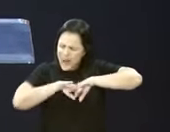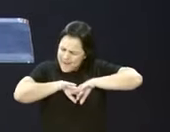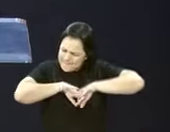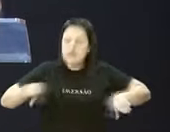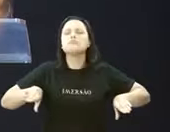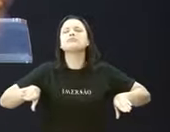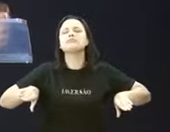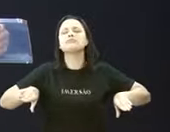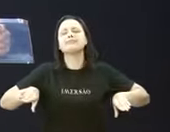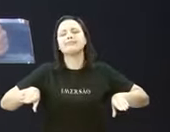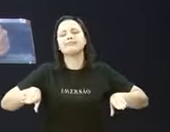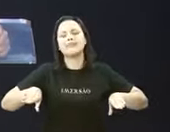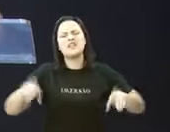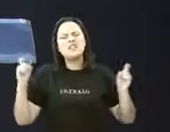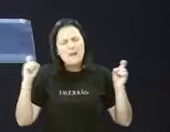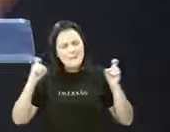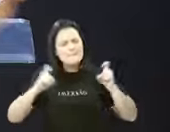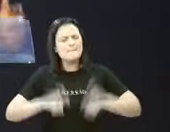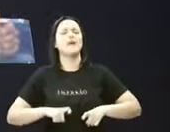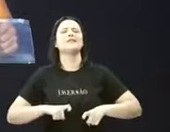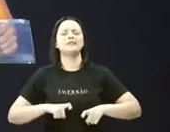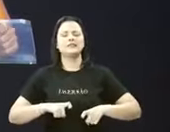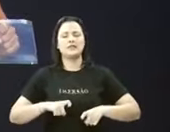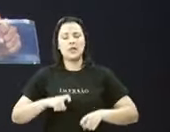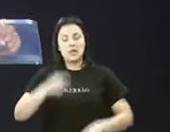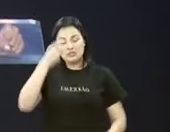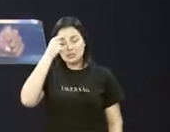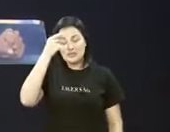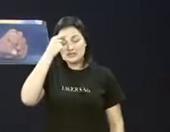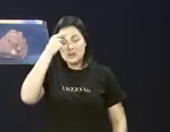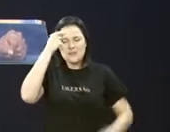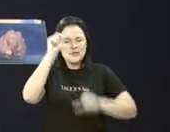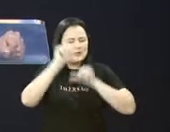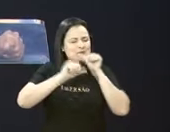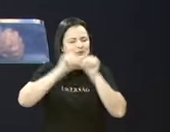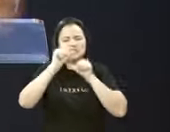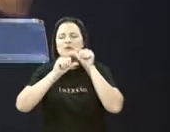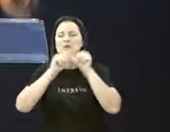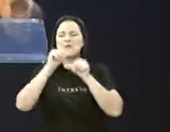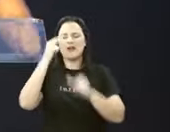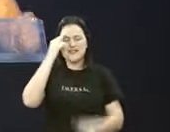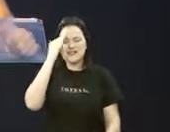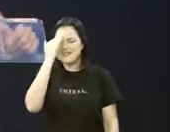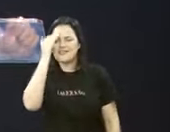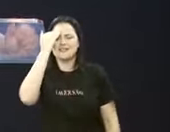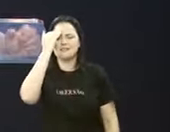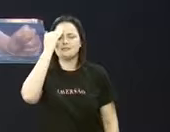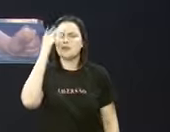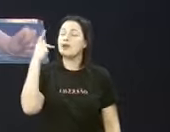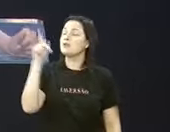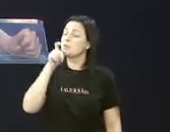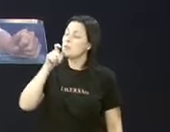medulas. E ela é apta, Senhor, para discernir pensamentos e intenções do coração. Tua palavra vai aonde a medicina